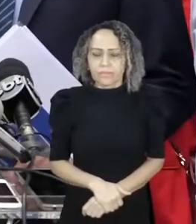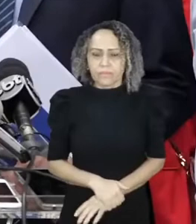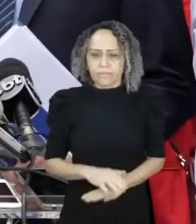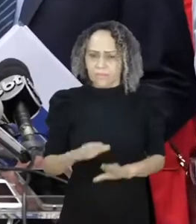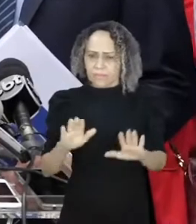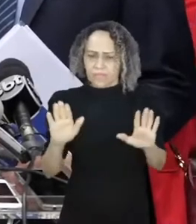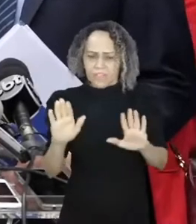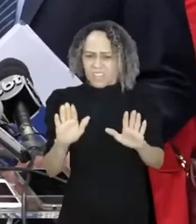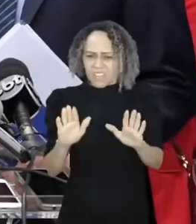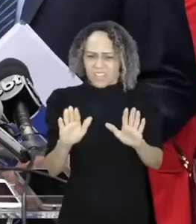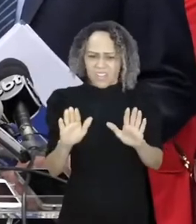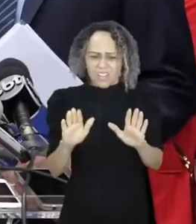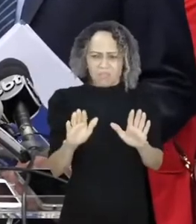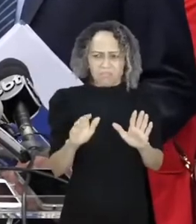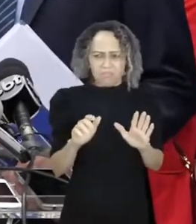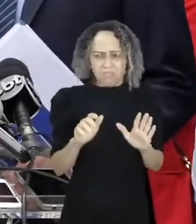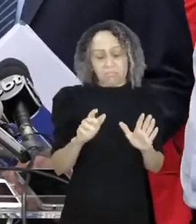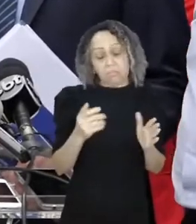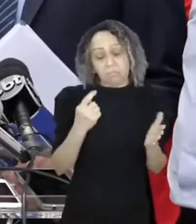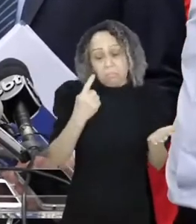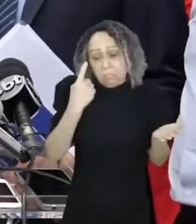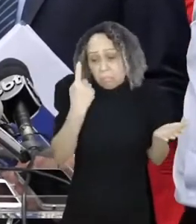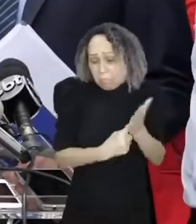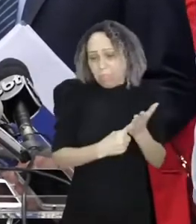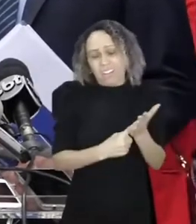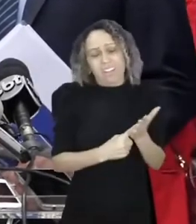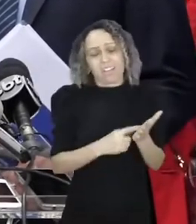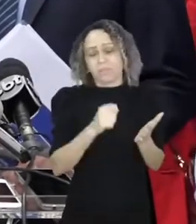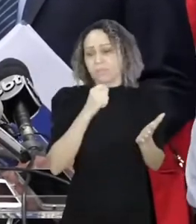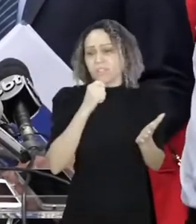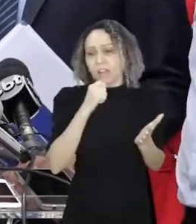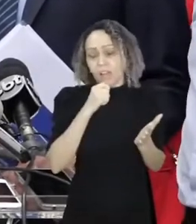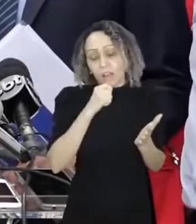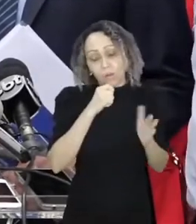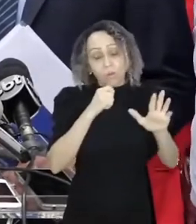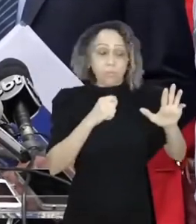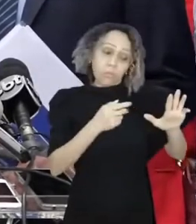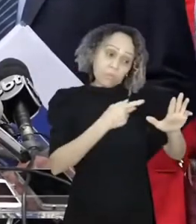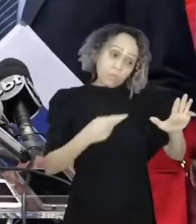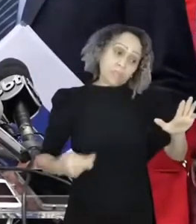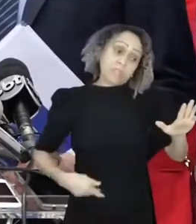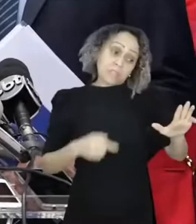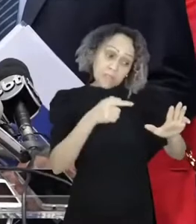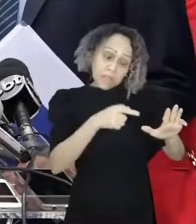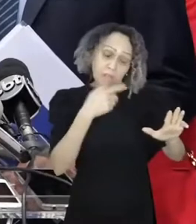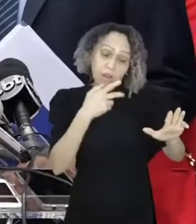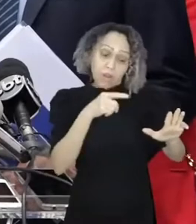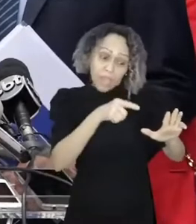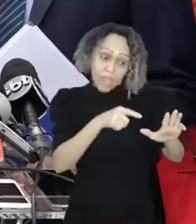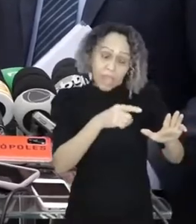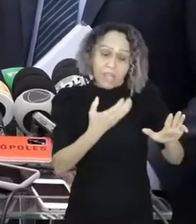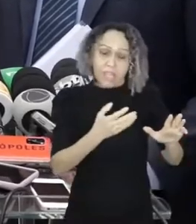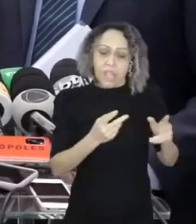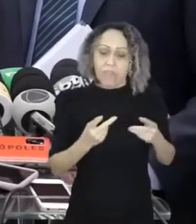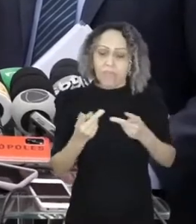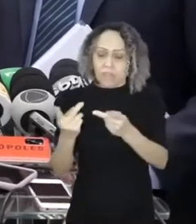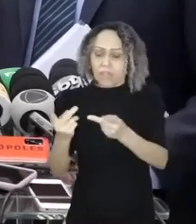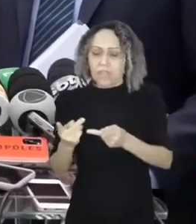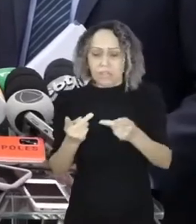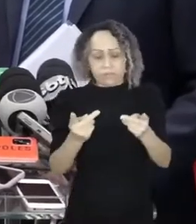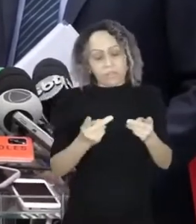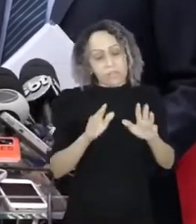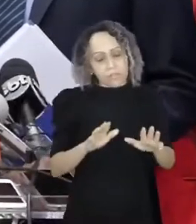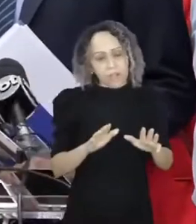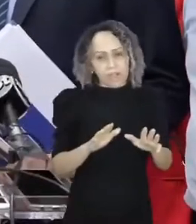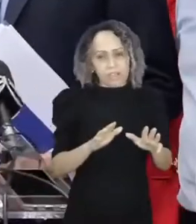Não, não tem nada marcado. Como eu disse, tem a pretensão, o próprio presidente falou disso, que ele quer fazer essas visitas, mas como ele tirou esses dias de